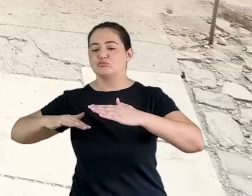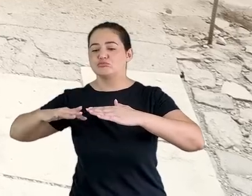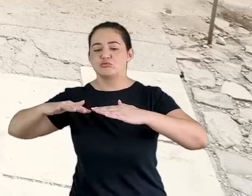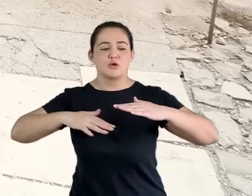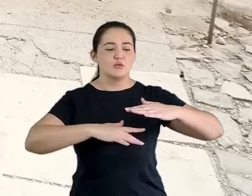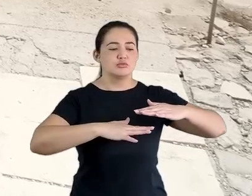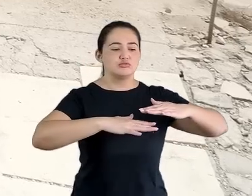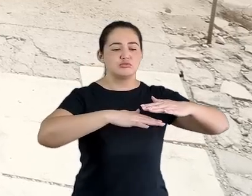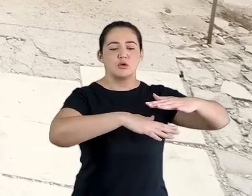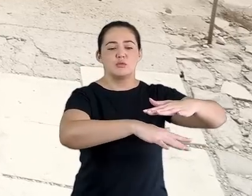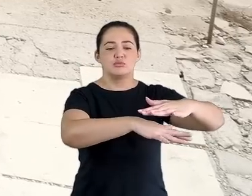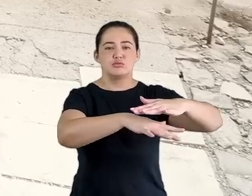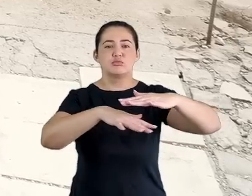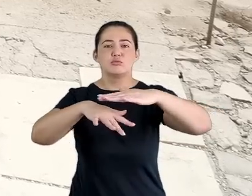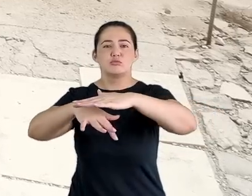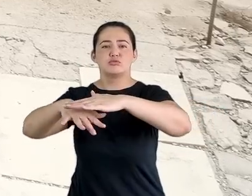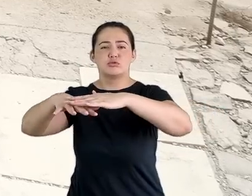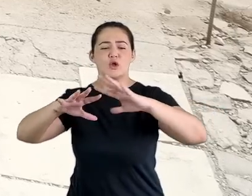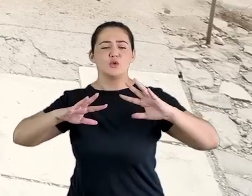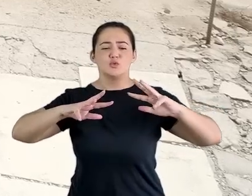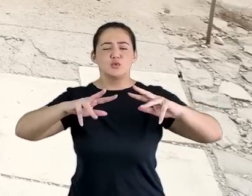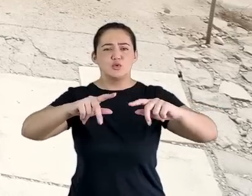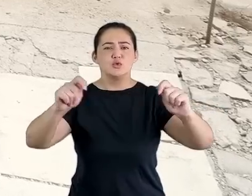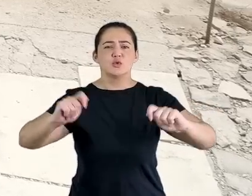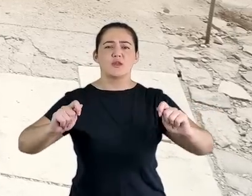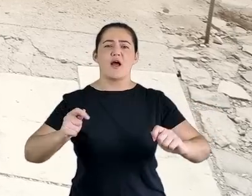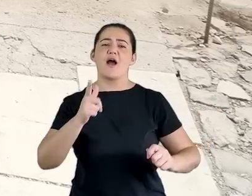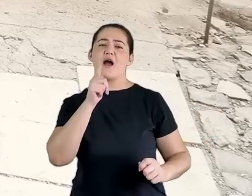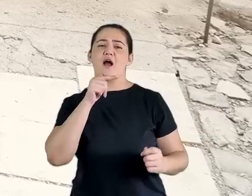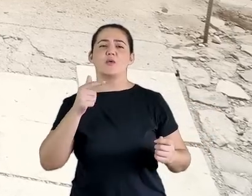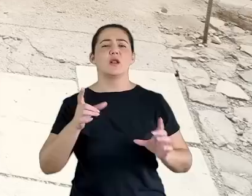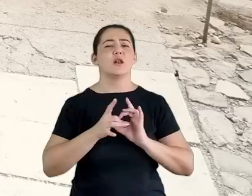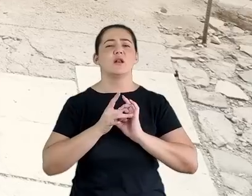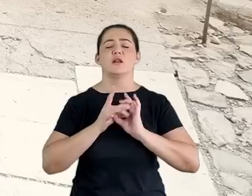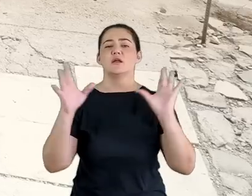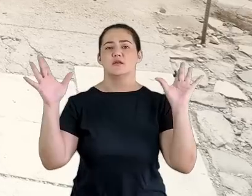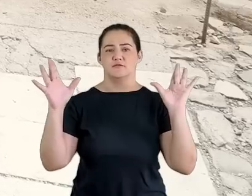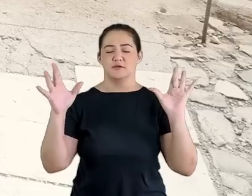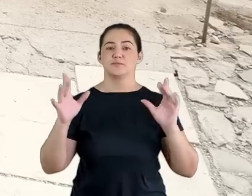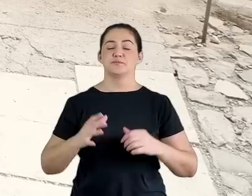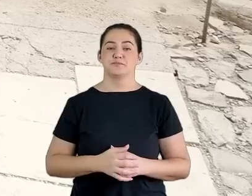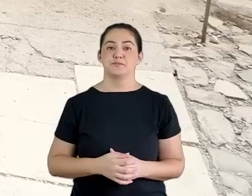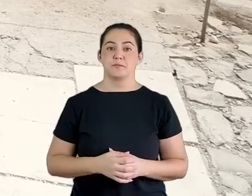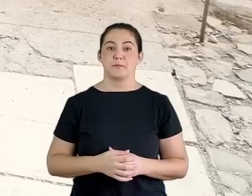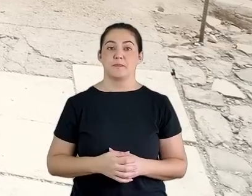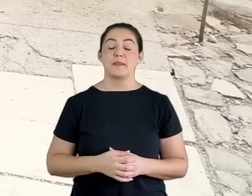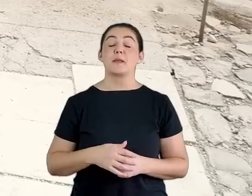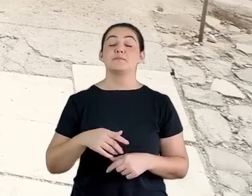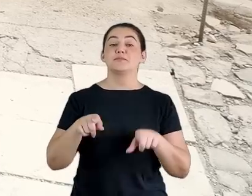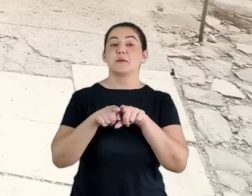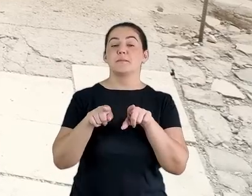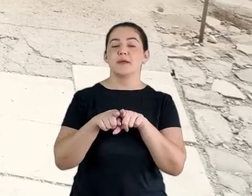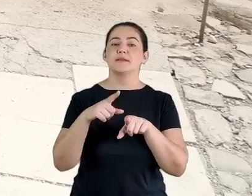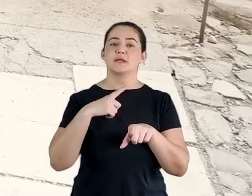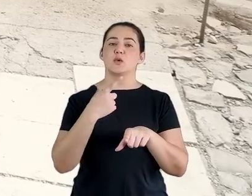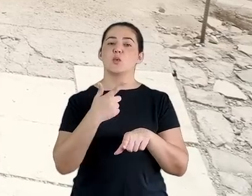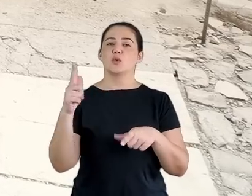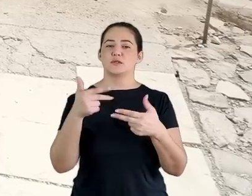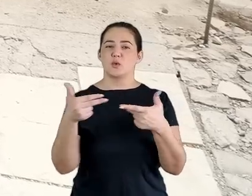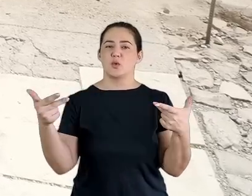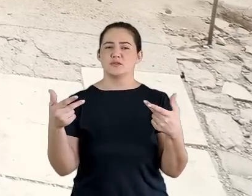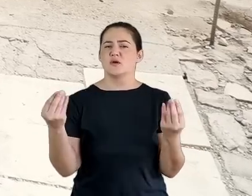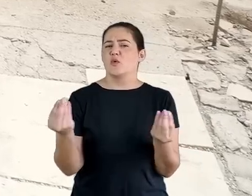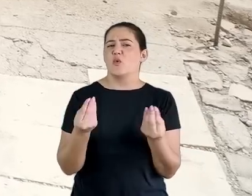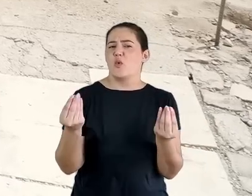para que todas as instalações aqui tivessem água suficiente para eles. E, mais uma vez, a grande questão